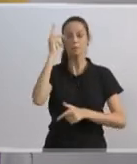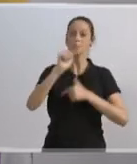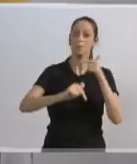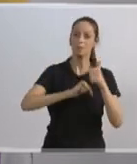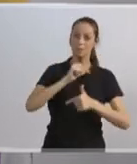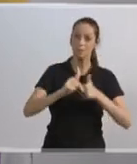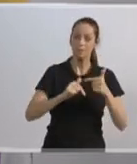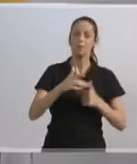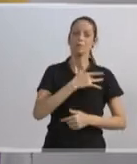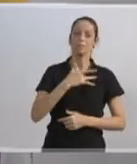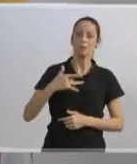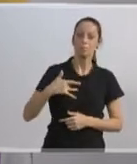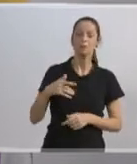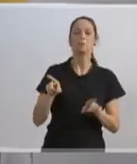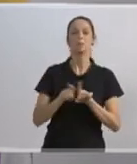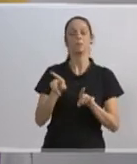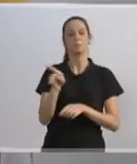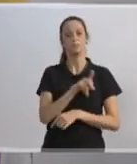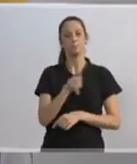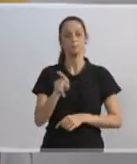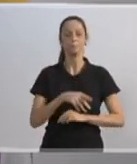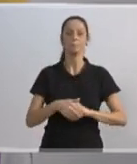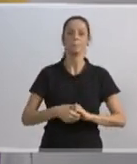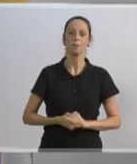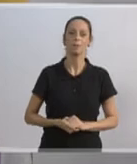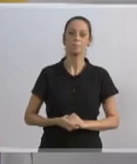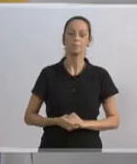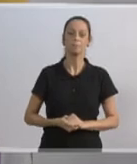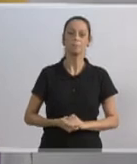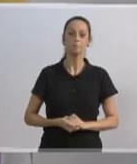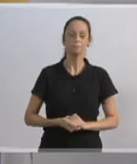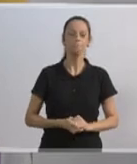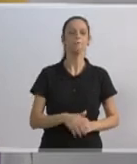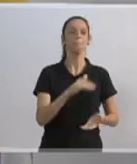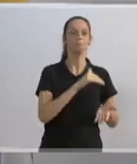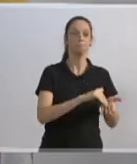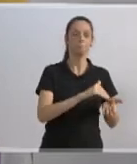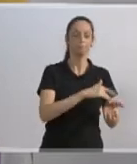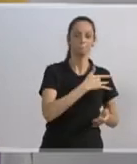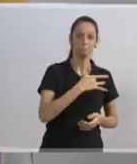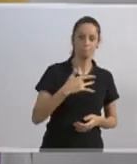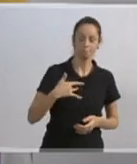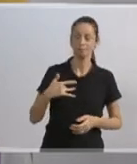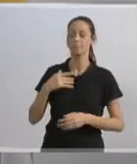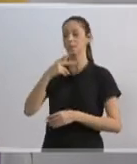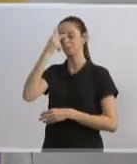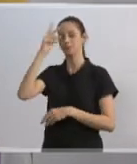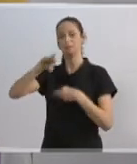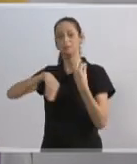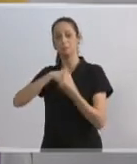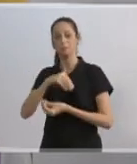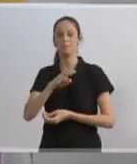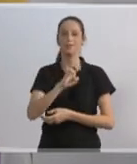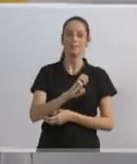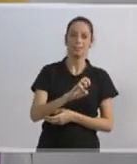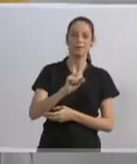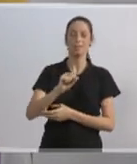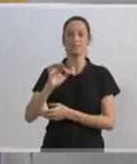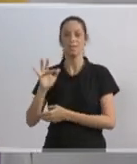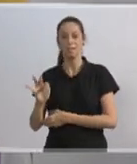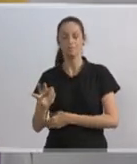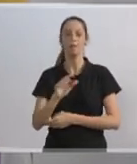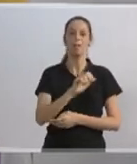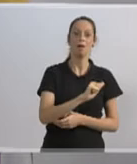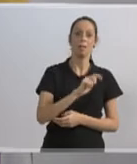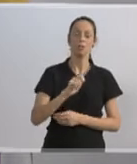professores com certeza que a secretaria de saúde todos que se desenvolveram o psf os laboratórios parabéns